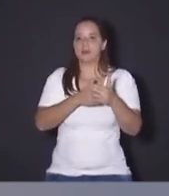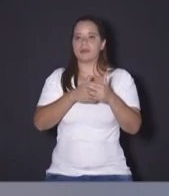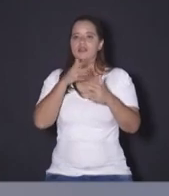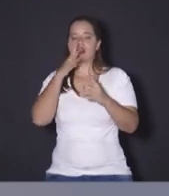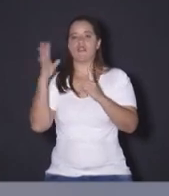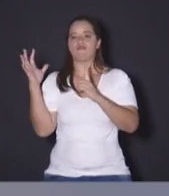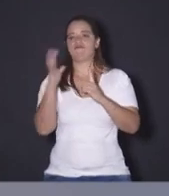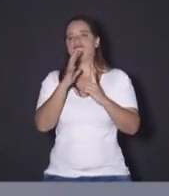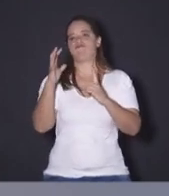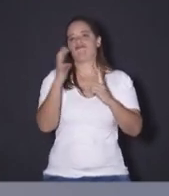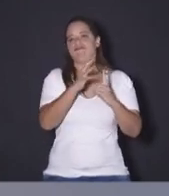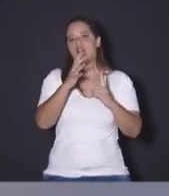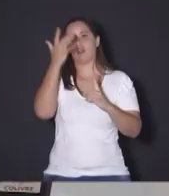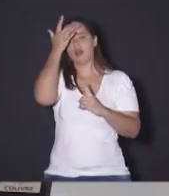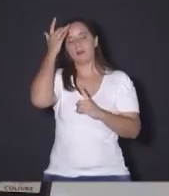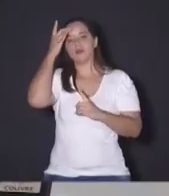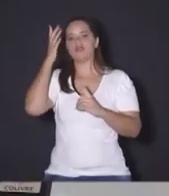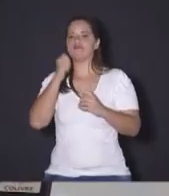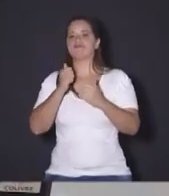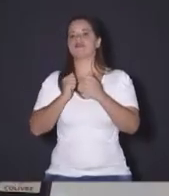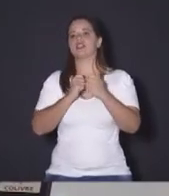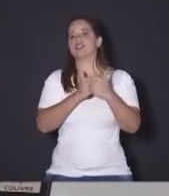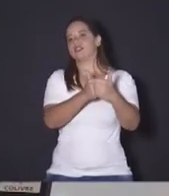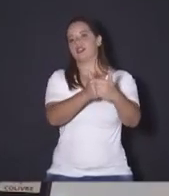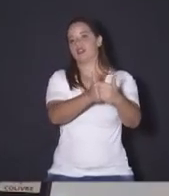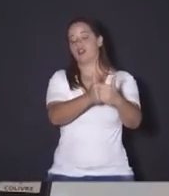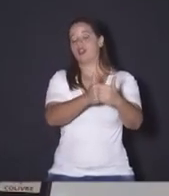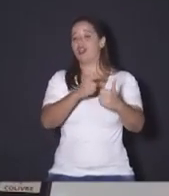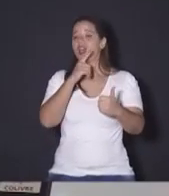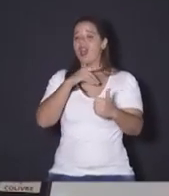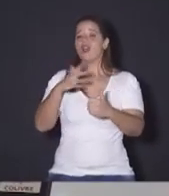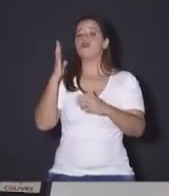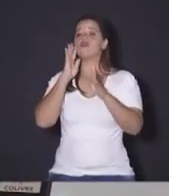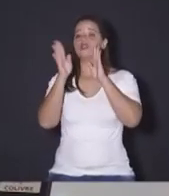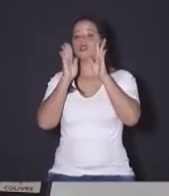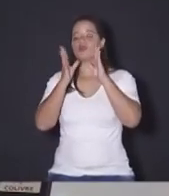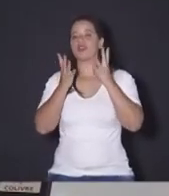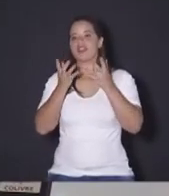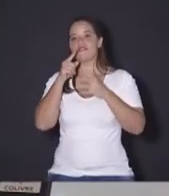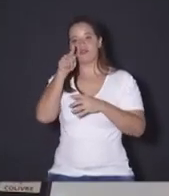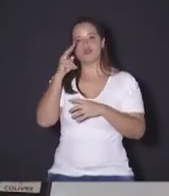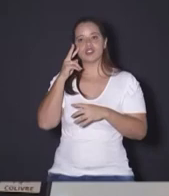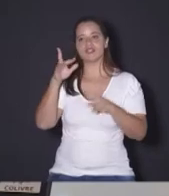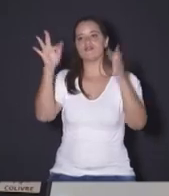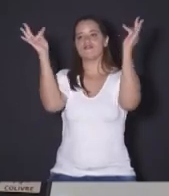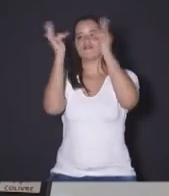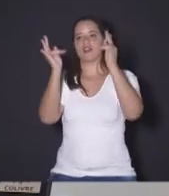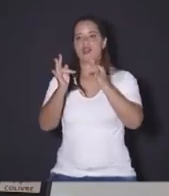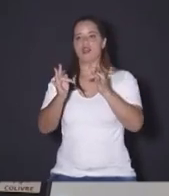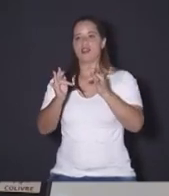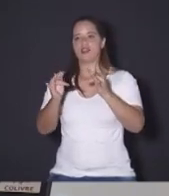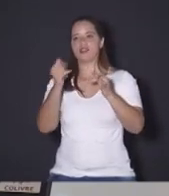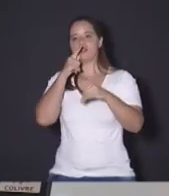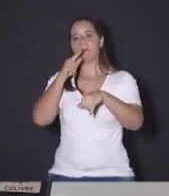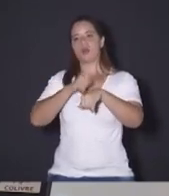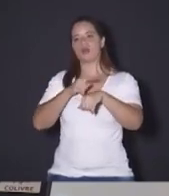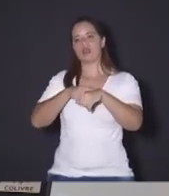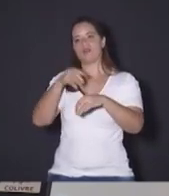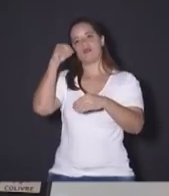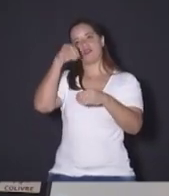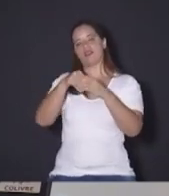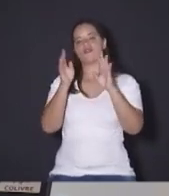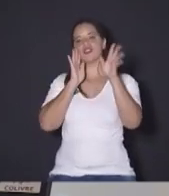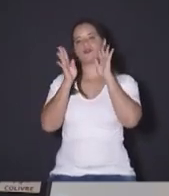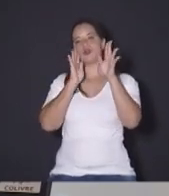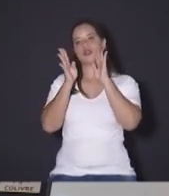influenciado pelas pessoas que você segue o facebook quer rever você feliz pra que você passa o maior tempo possível dentro do